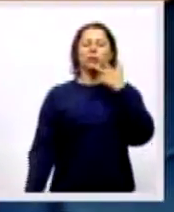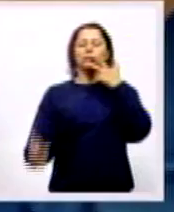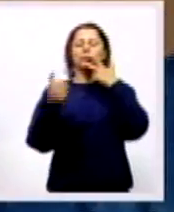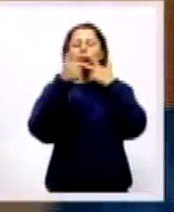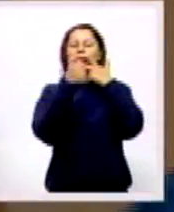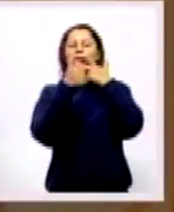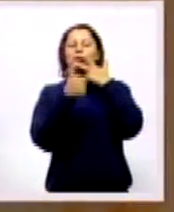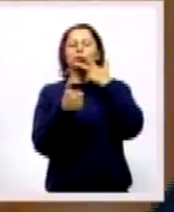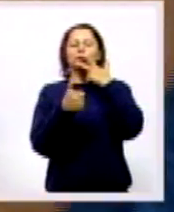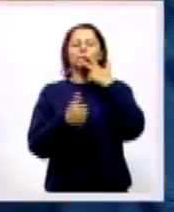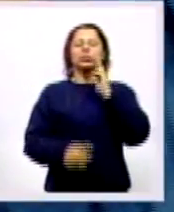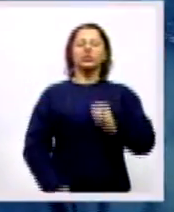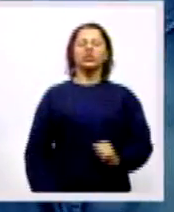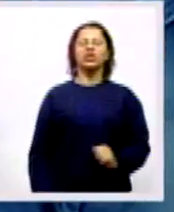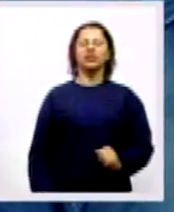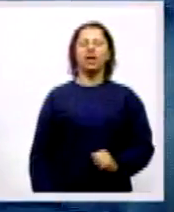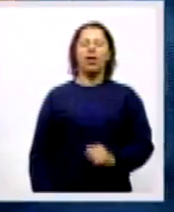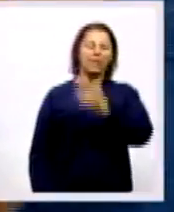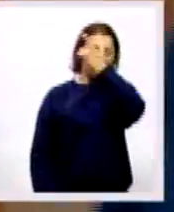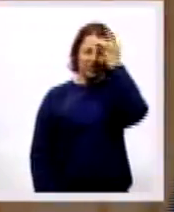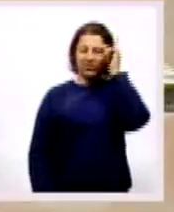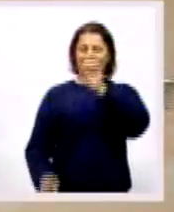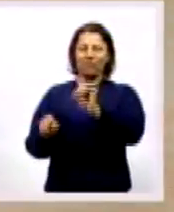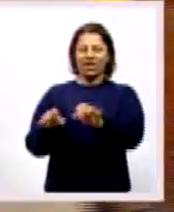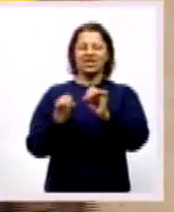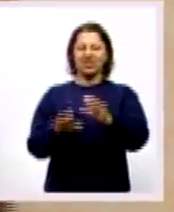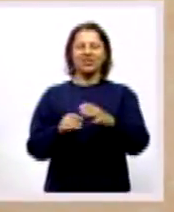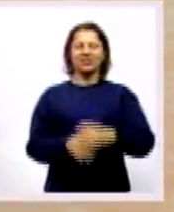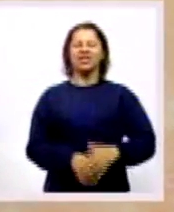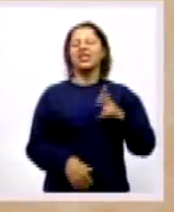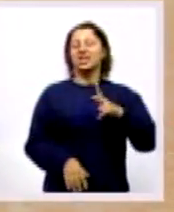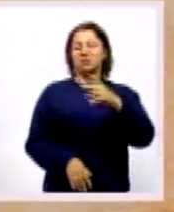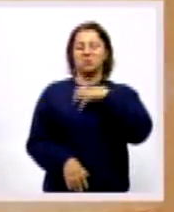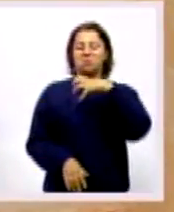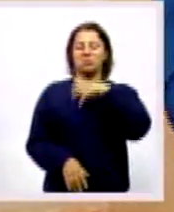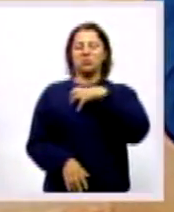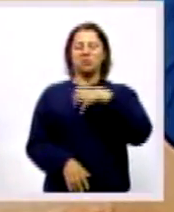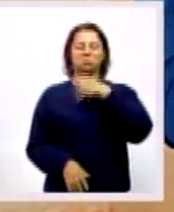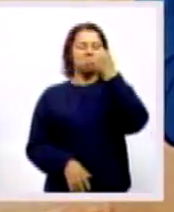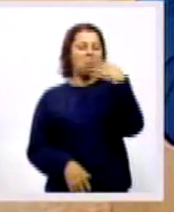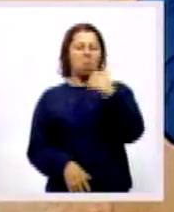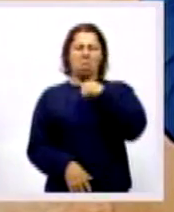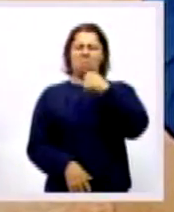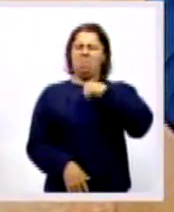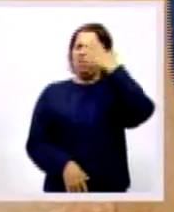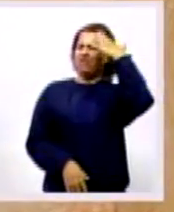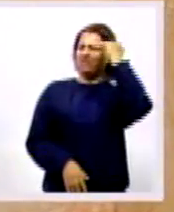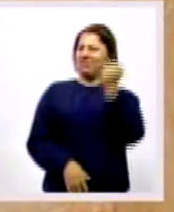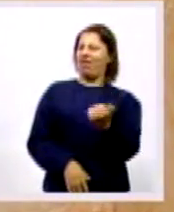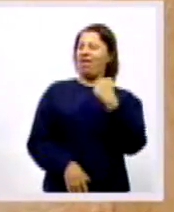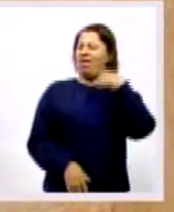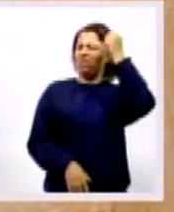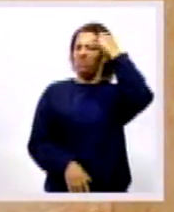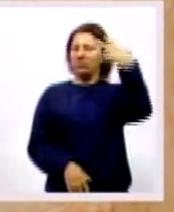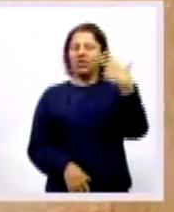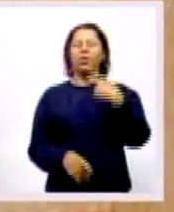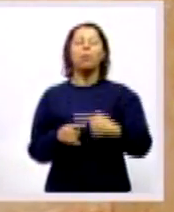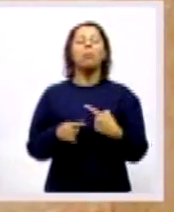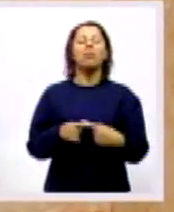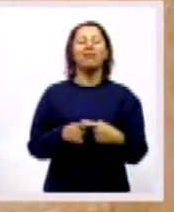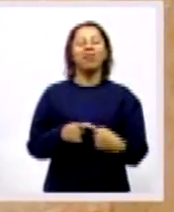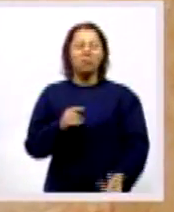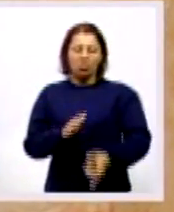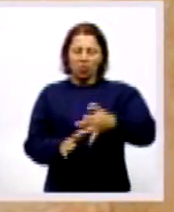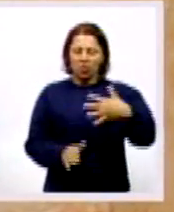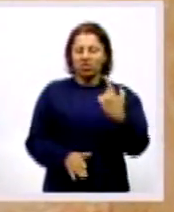Não, aquele que vai ensinar está sempre numa postura muito favorável. Por isso que nós muitas vezes